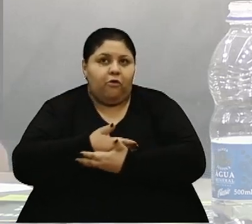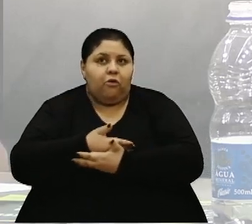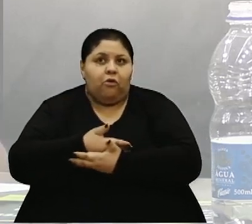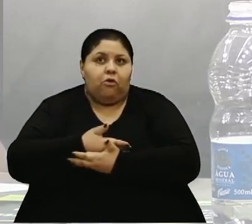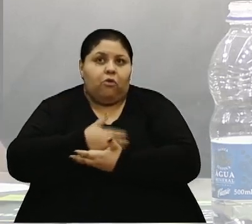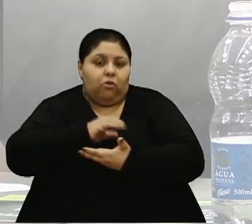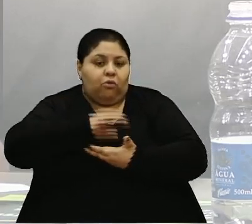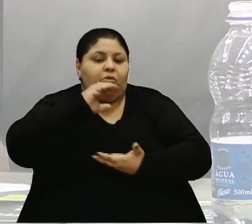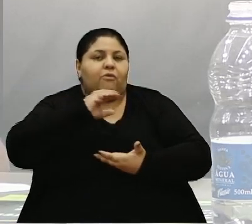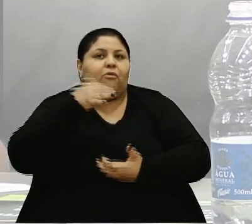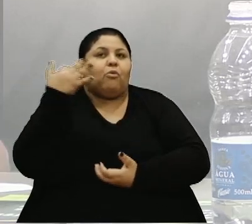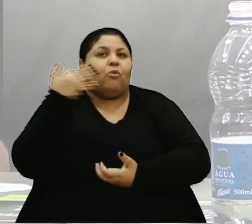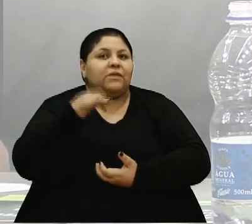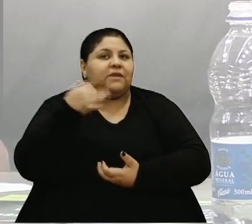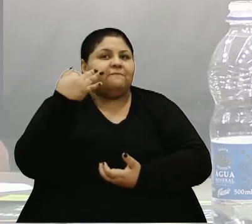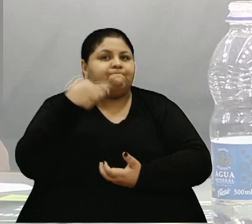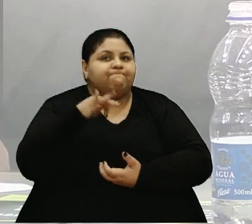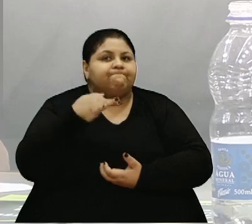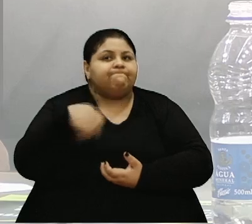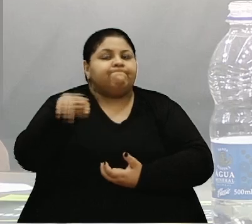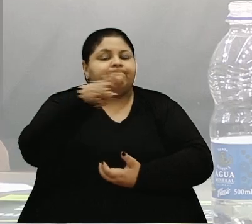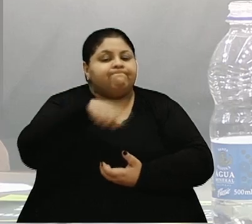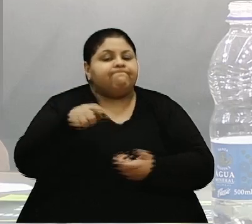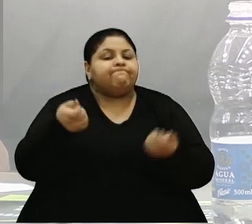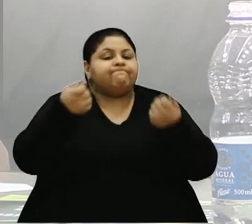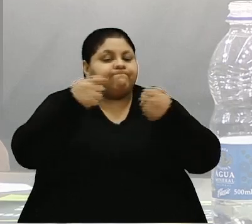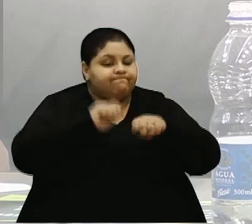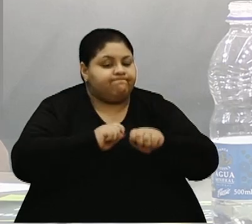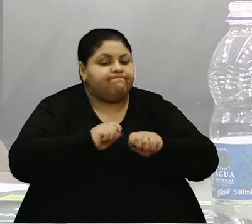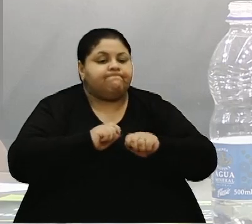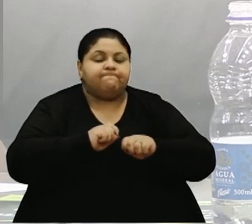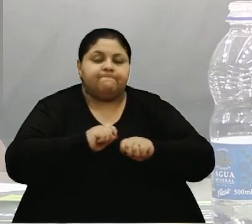idosos com adoecimento. Então nós precisamos ter um